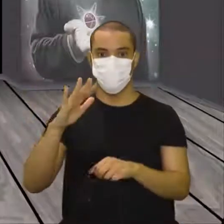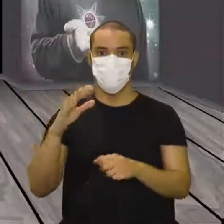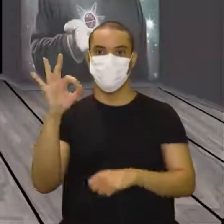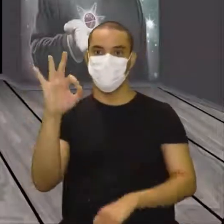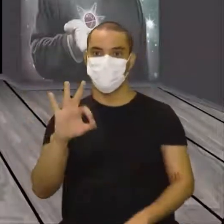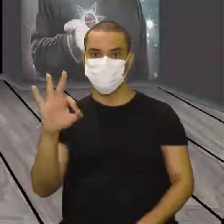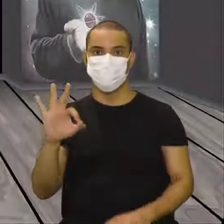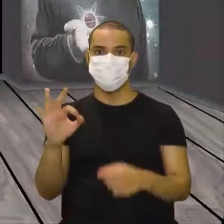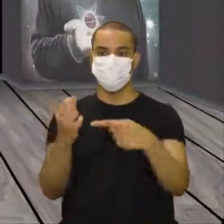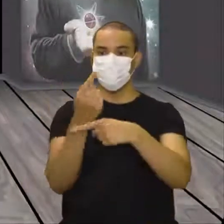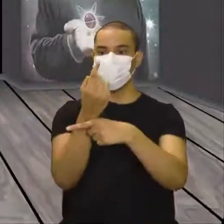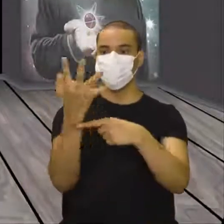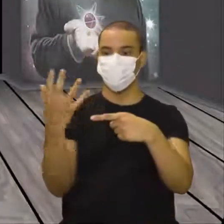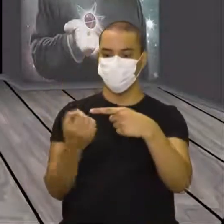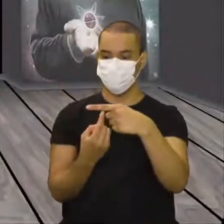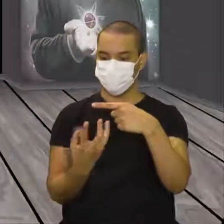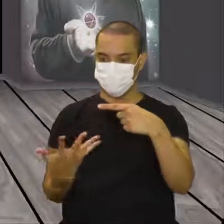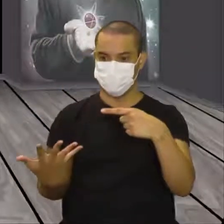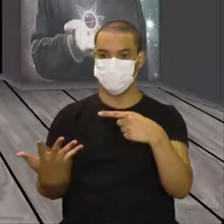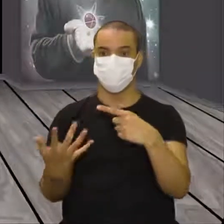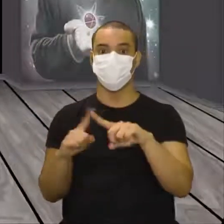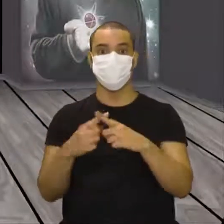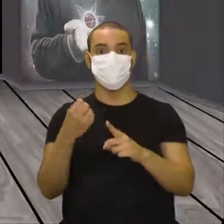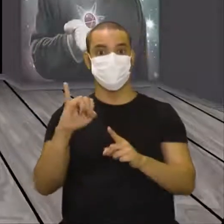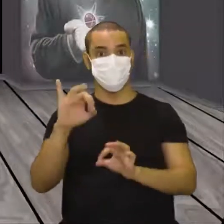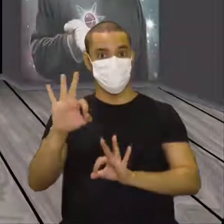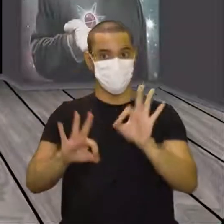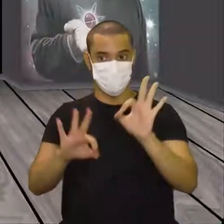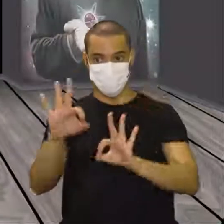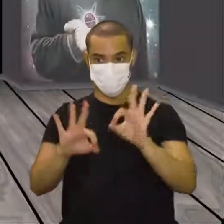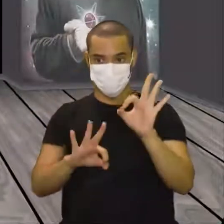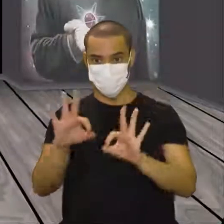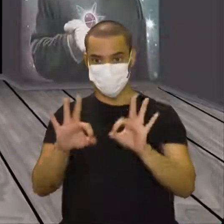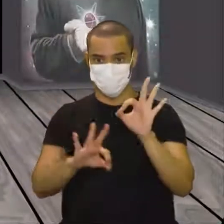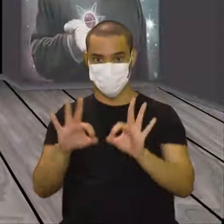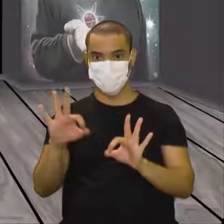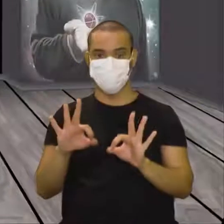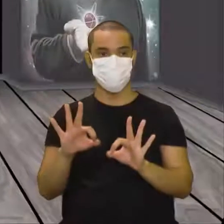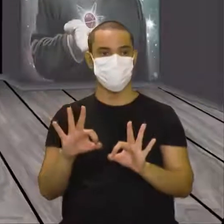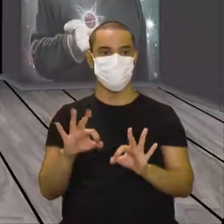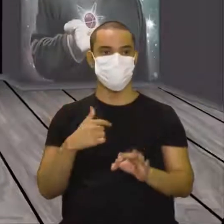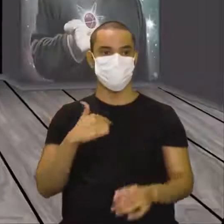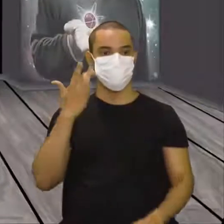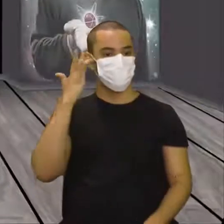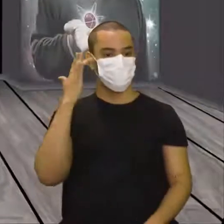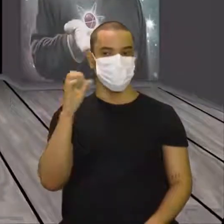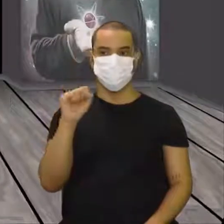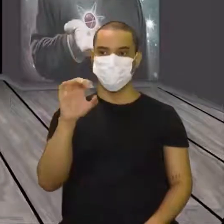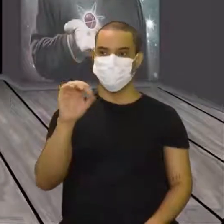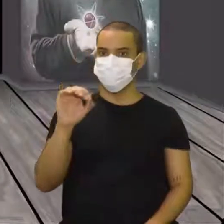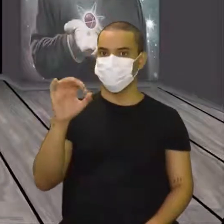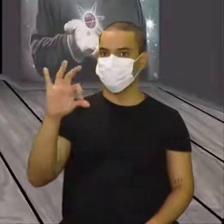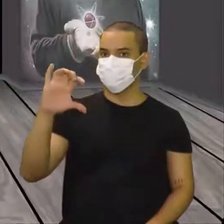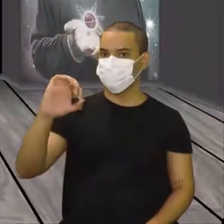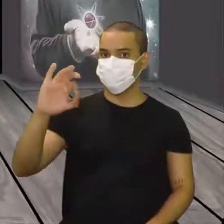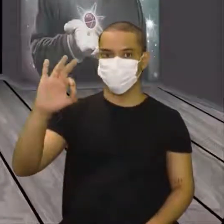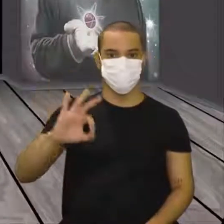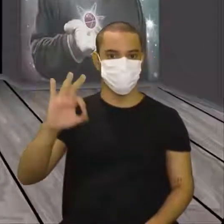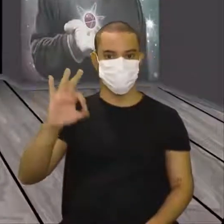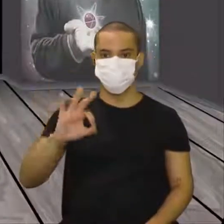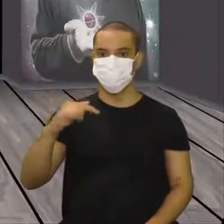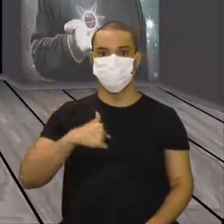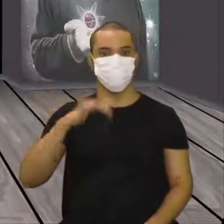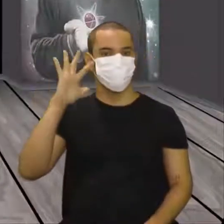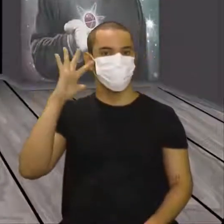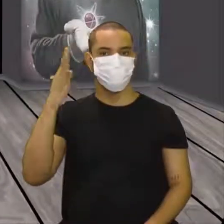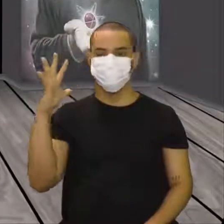fração, aí tudo bem. Mas, se organizar direito, eu acho que o quê? 80%, 90% das vezes você vai resolver